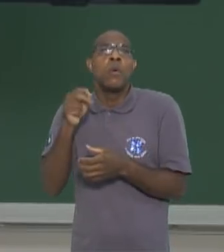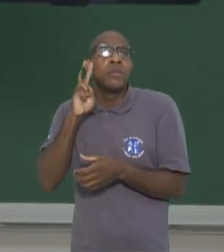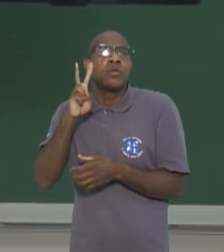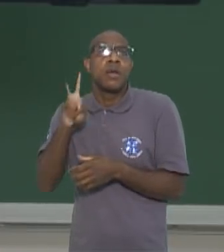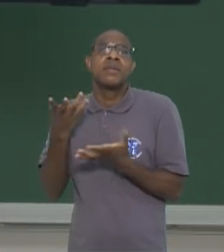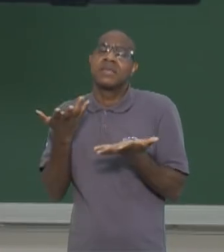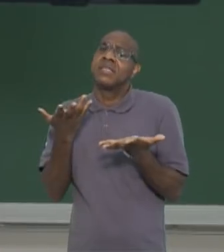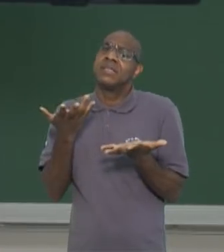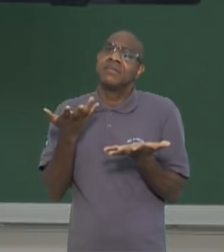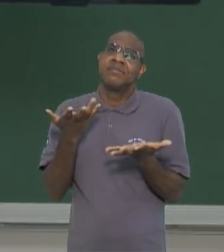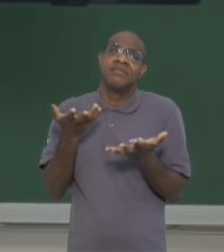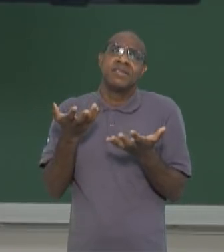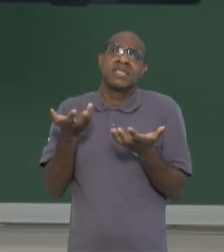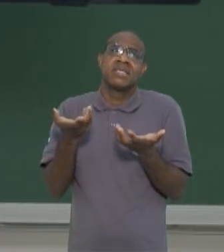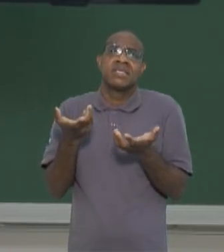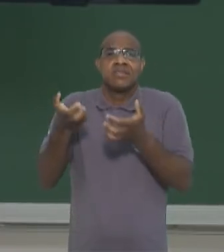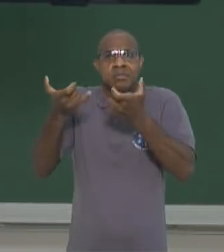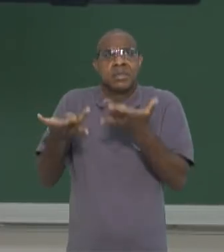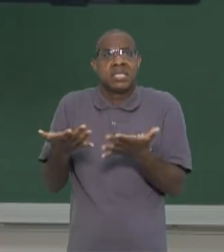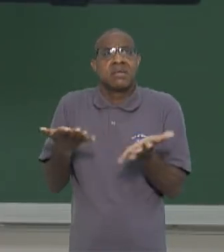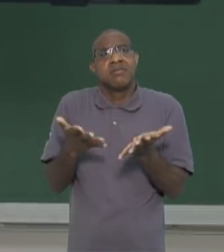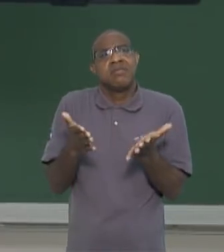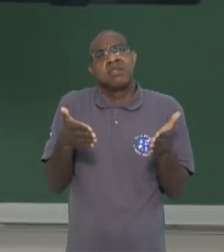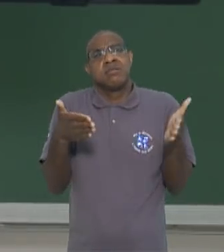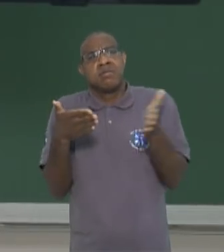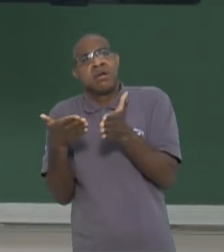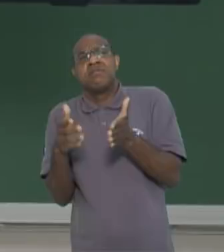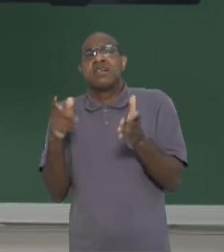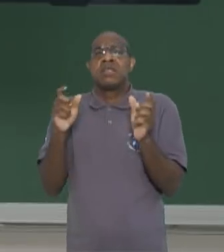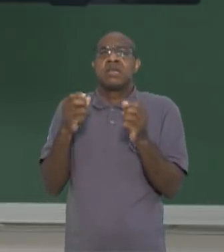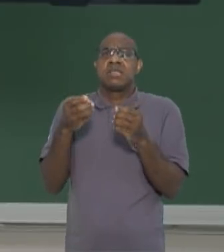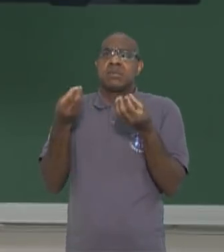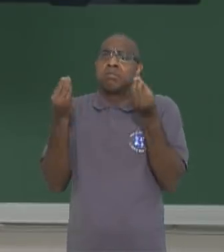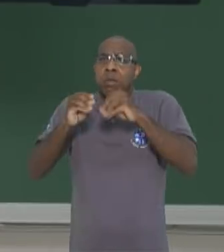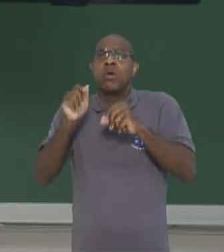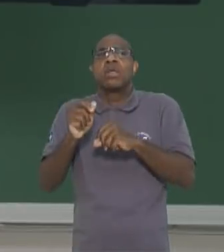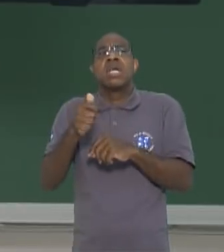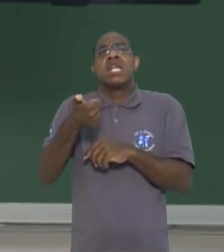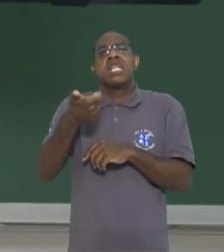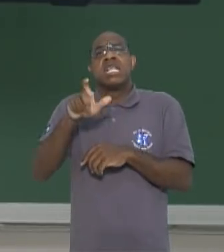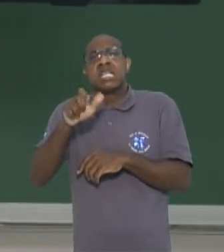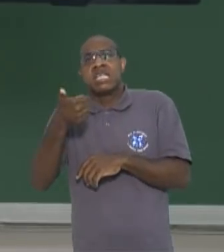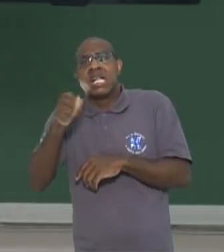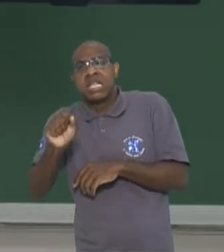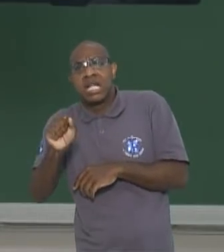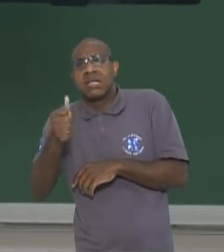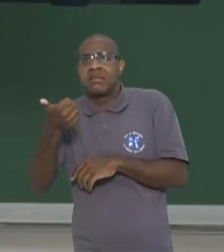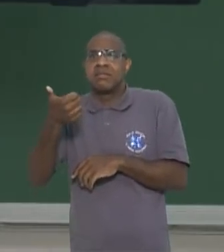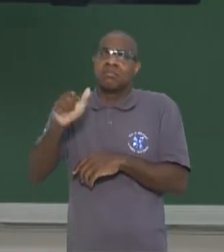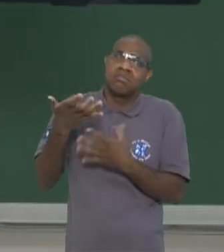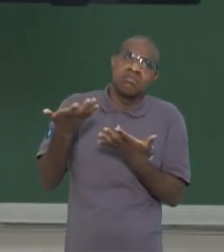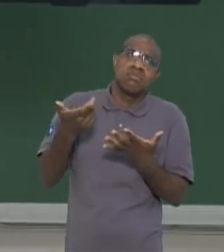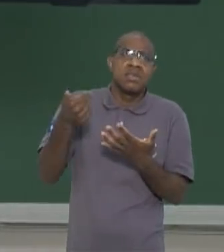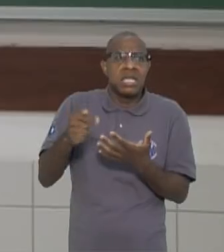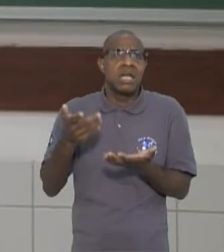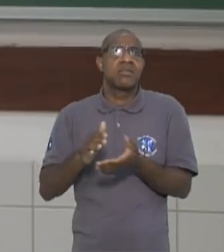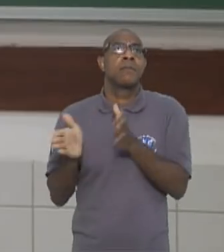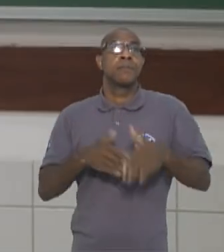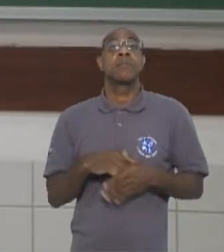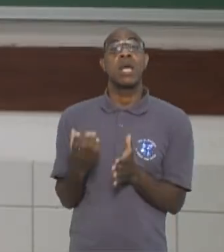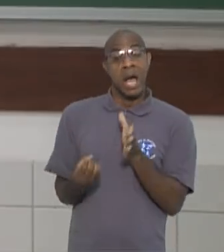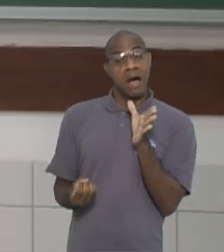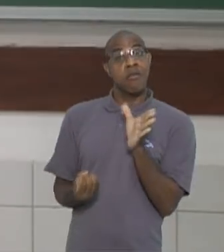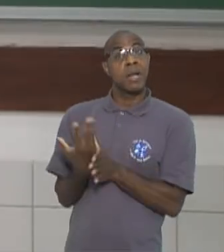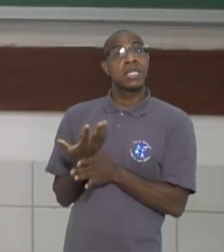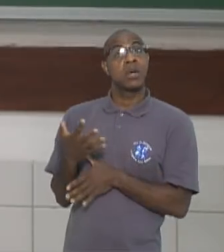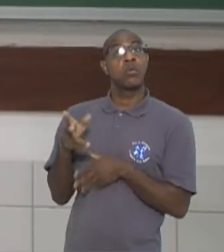Idade Média do XI ao XVII, XVIII. Então, né, é uma convenção. A formação da sociedade feudal.